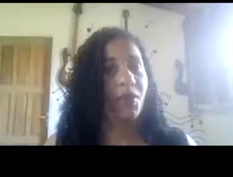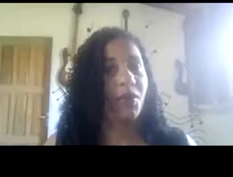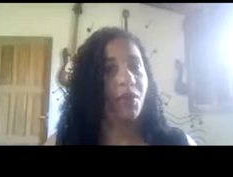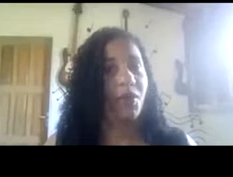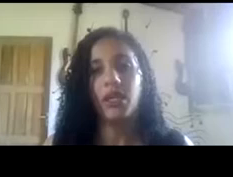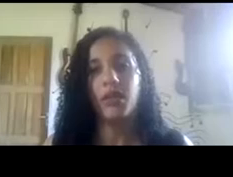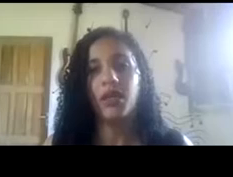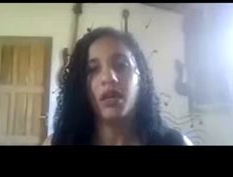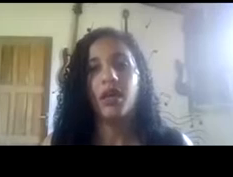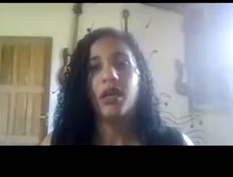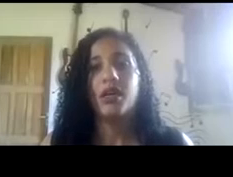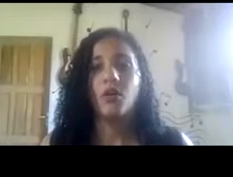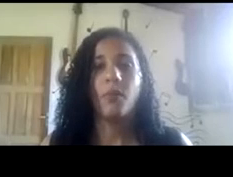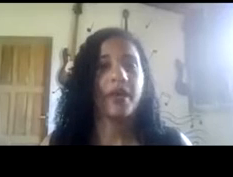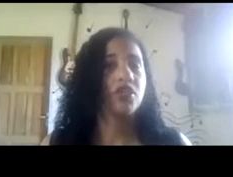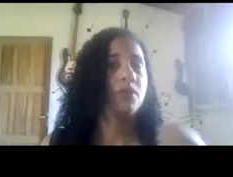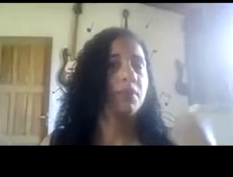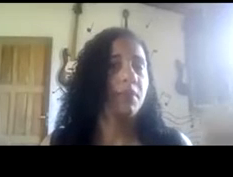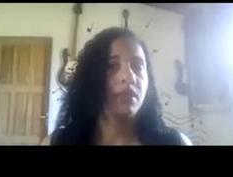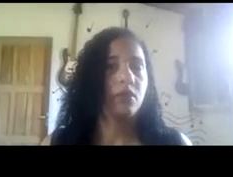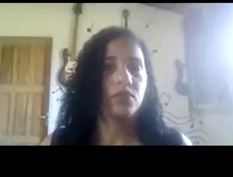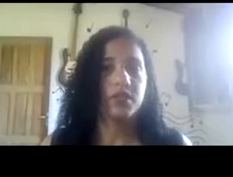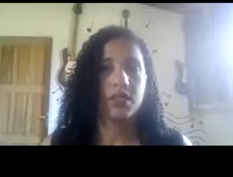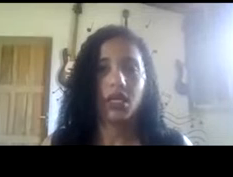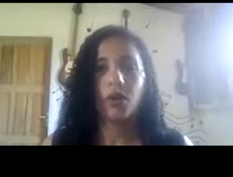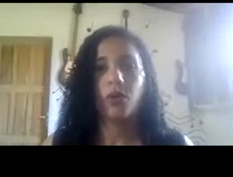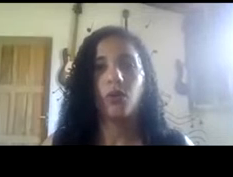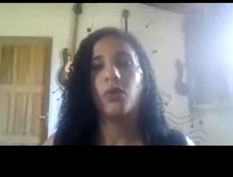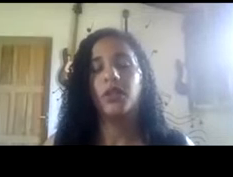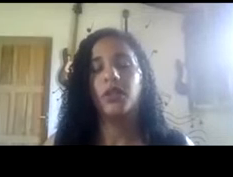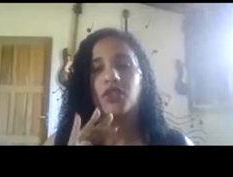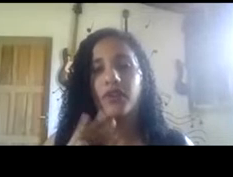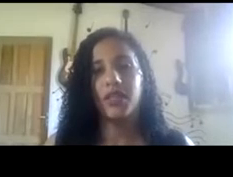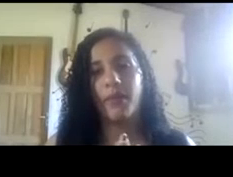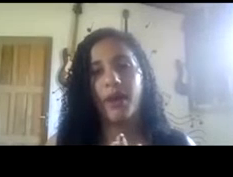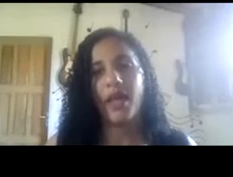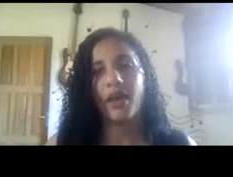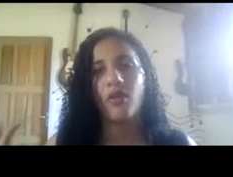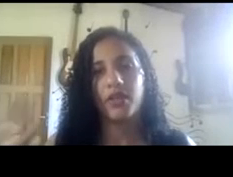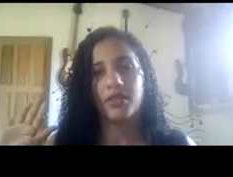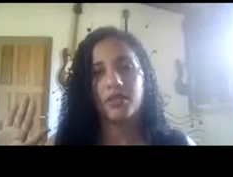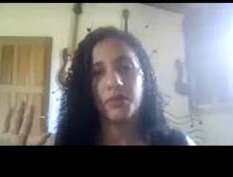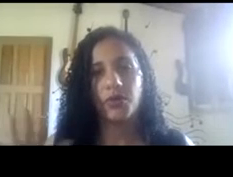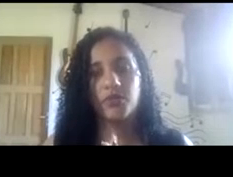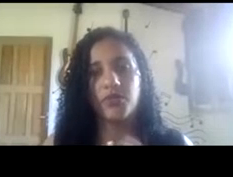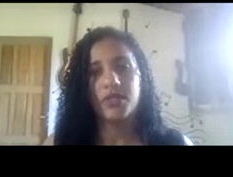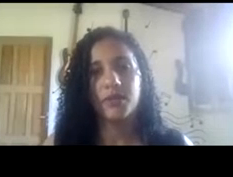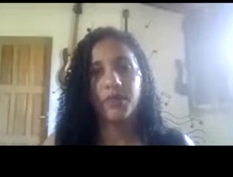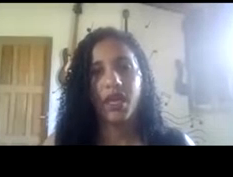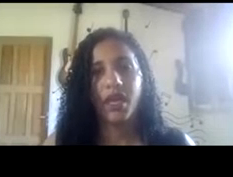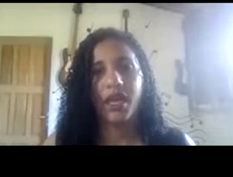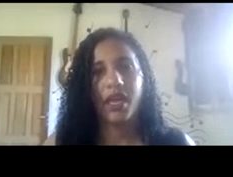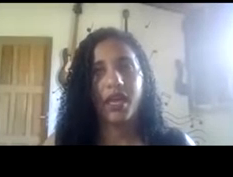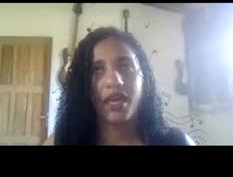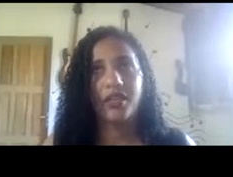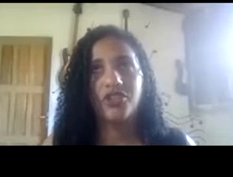quando tem uma situação de dano ou crime, como é que a gente implementa um círculo. Então, a gente vai trabalhar agora nesses